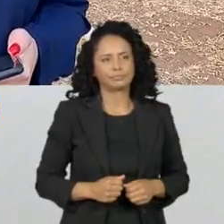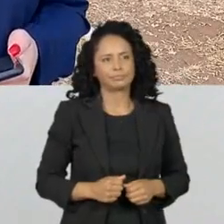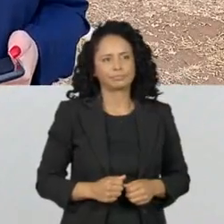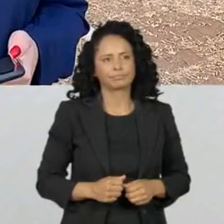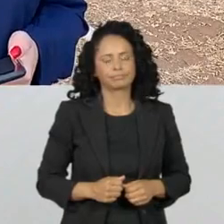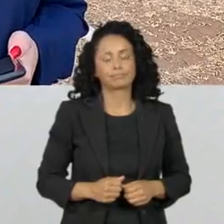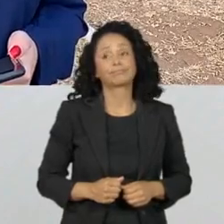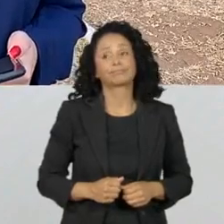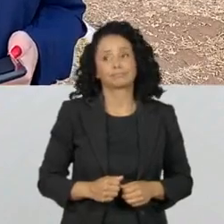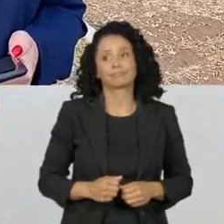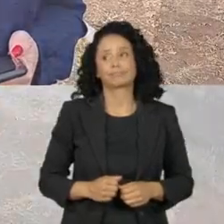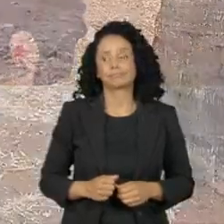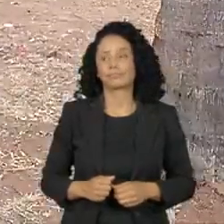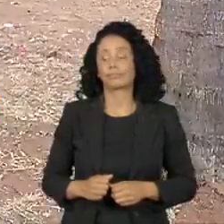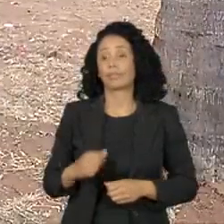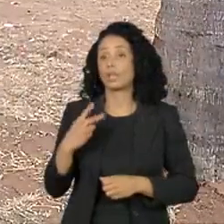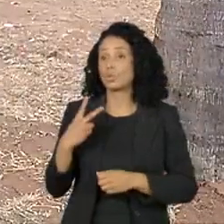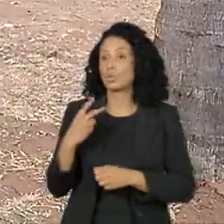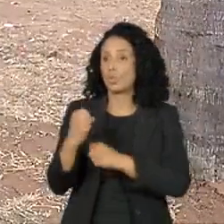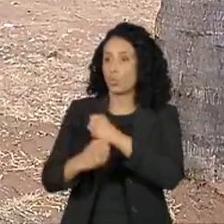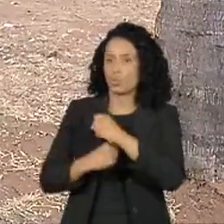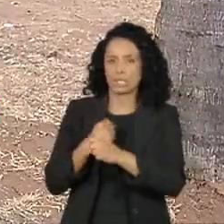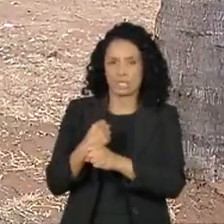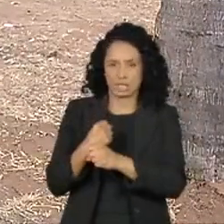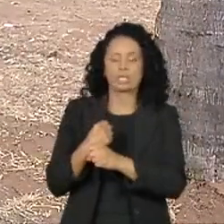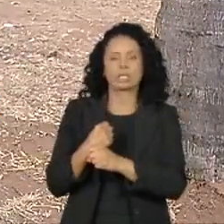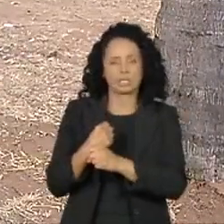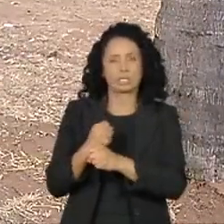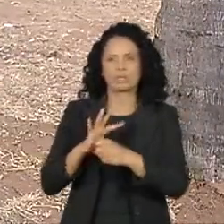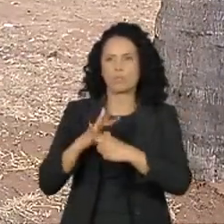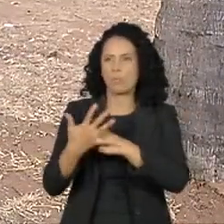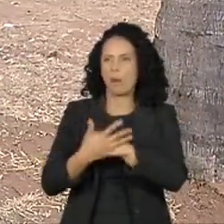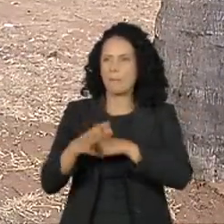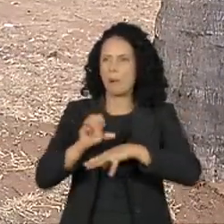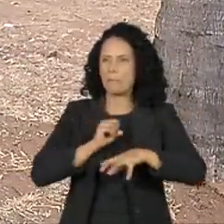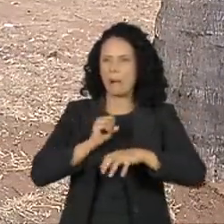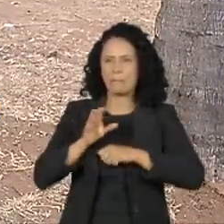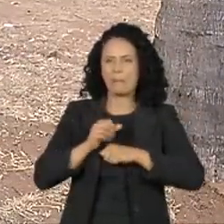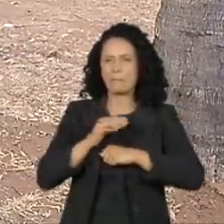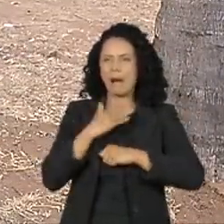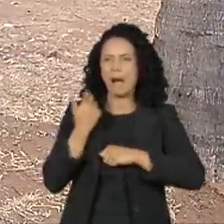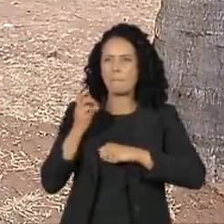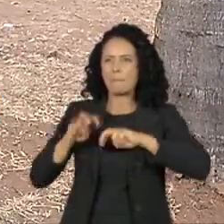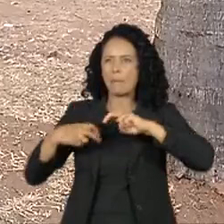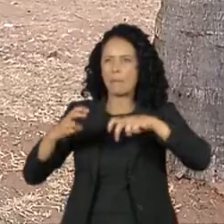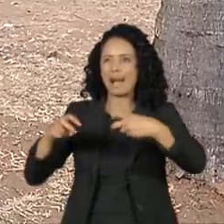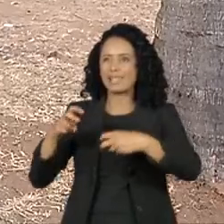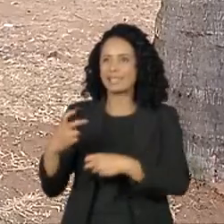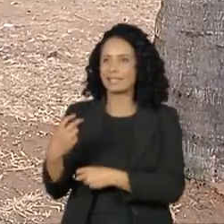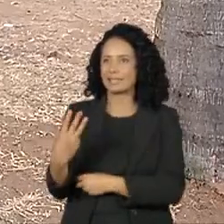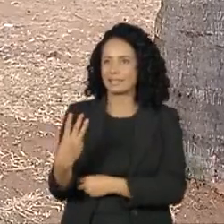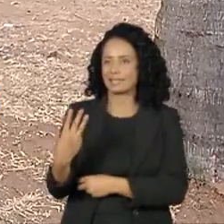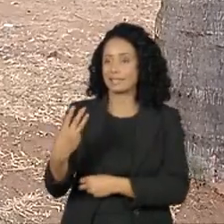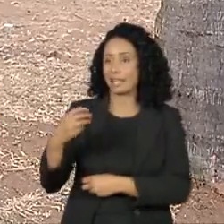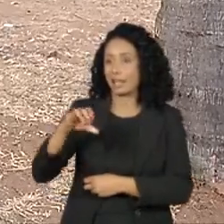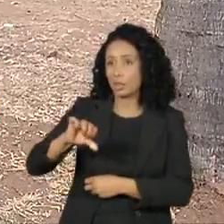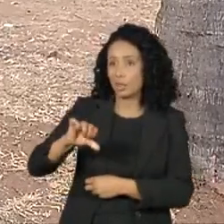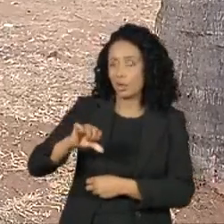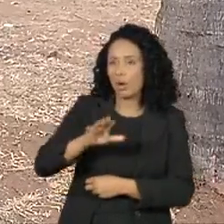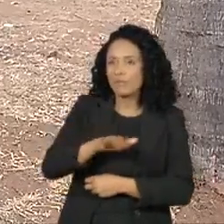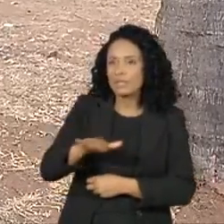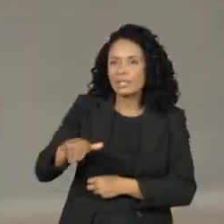Pois é, em apenas 2 anos, a Covid-19 matou 539 crianças de 6 meses